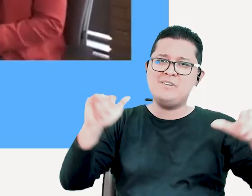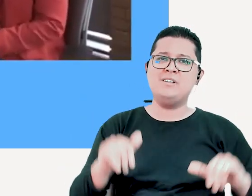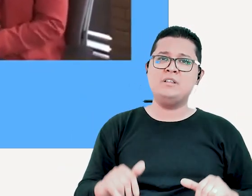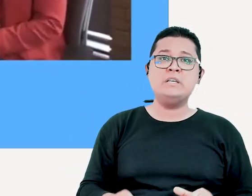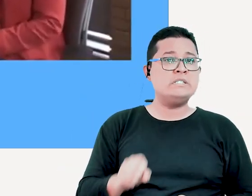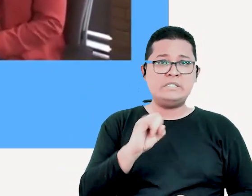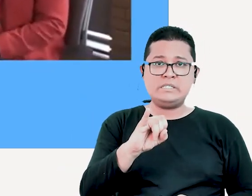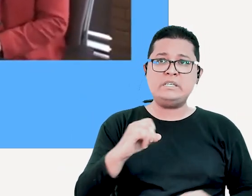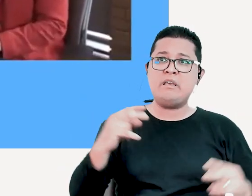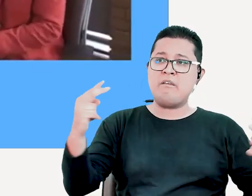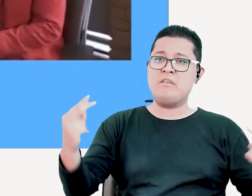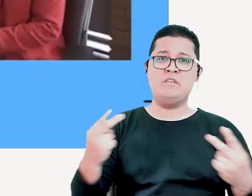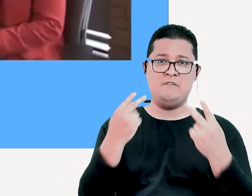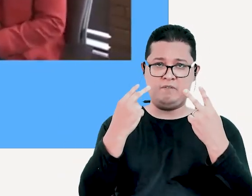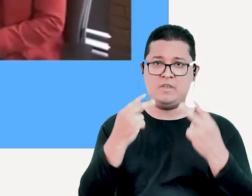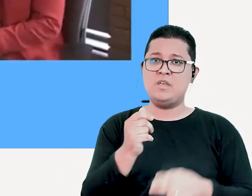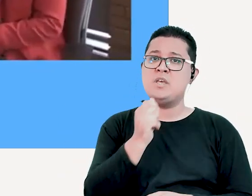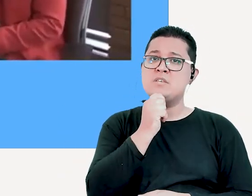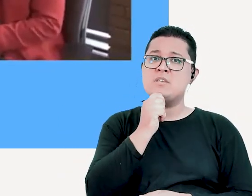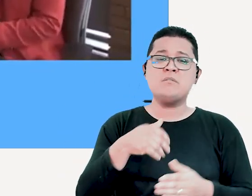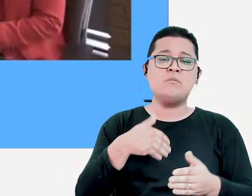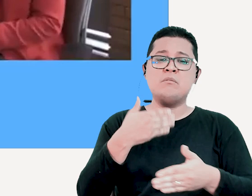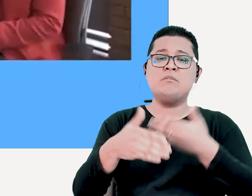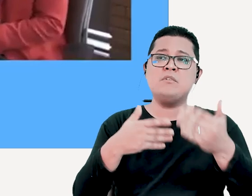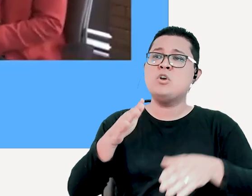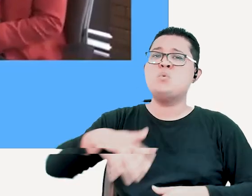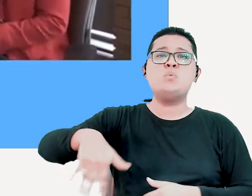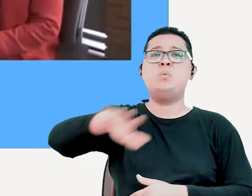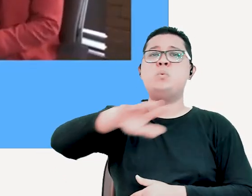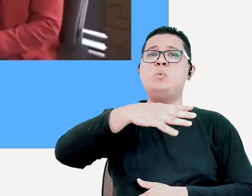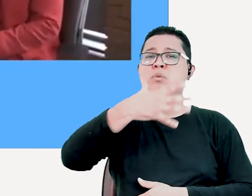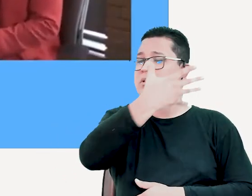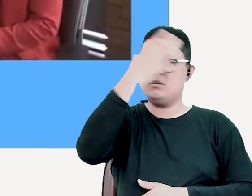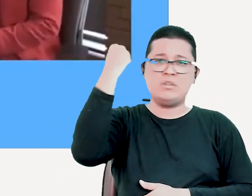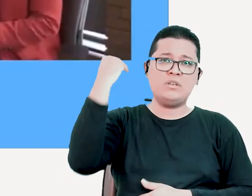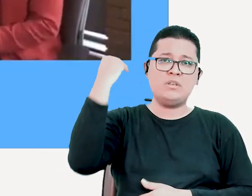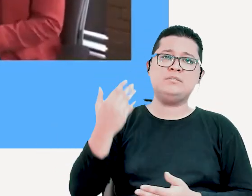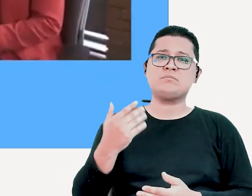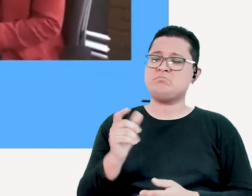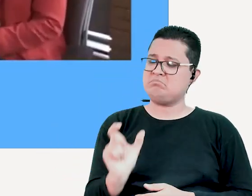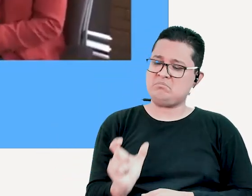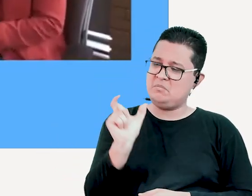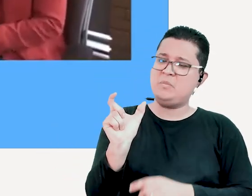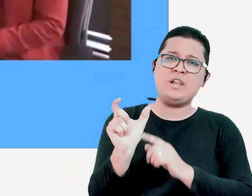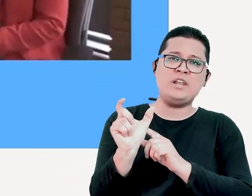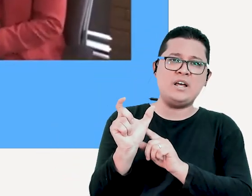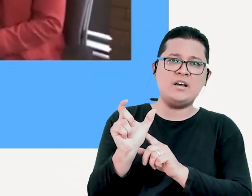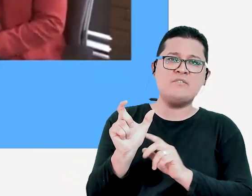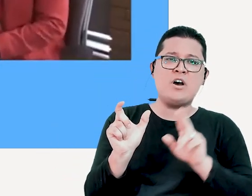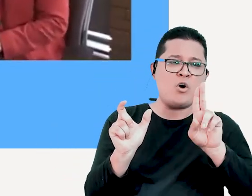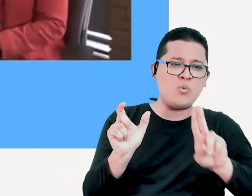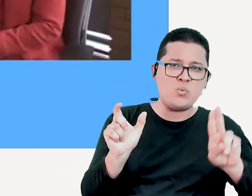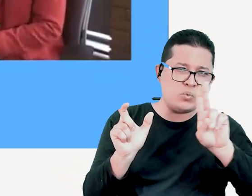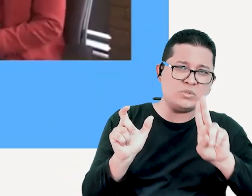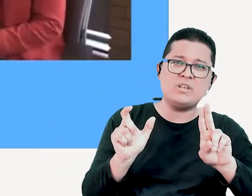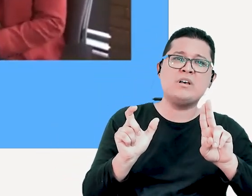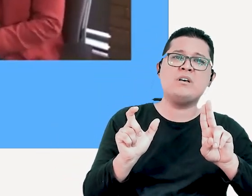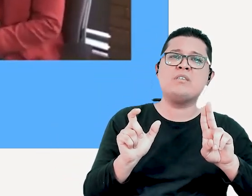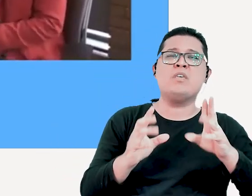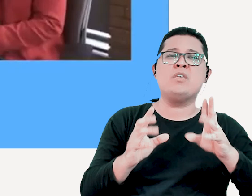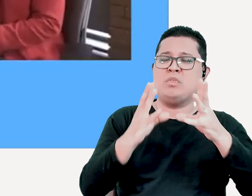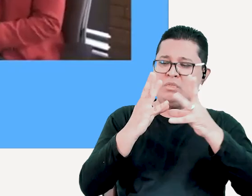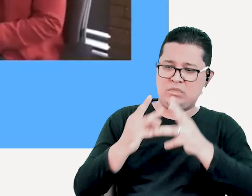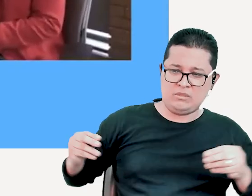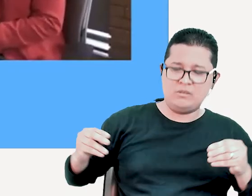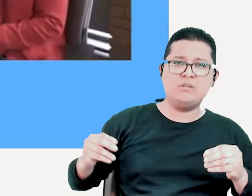de escrita, palavra que a gente não usa mais, que você percebeu que as pessoas ainda estão usando dentro do produto, enfim,